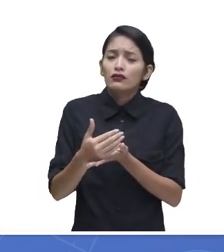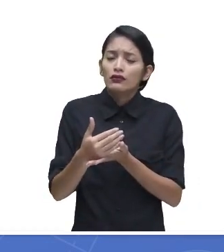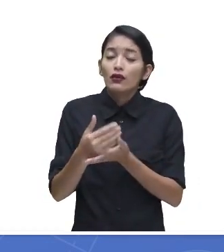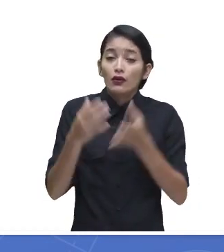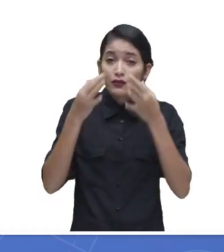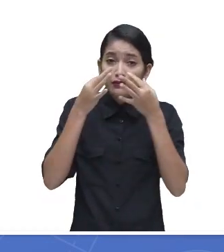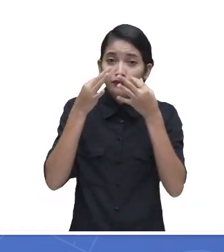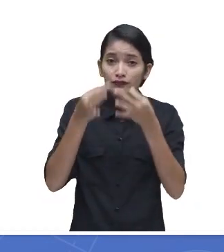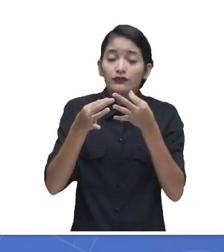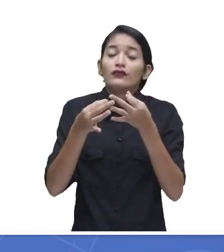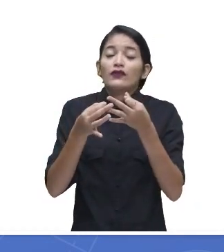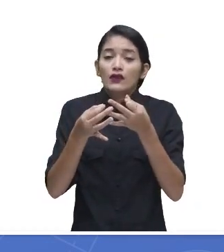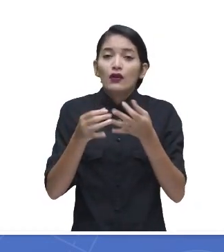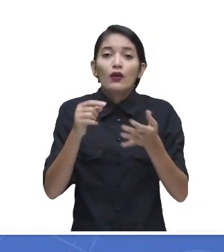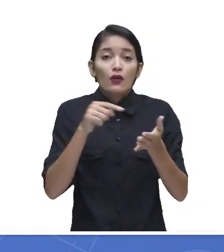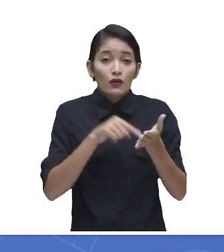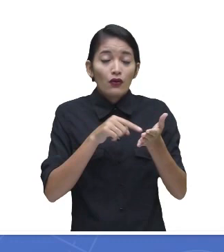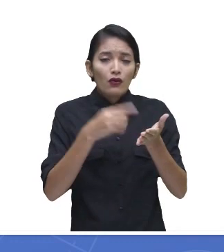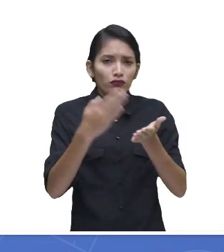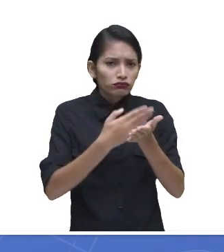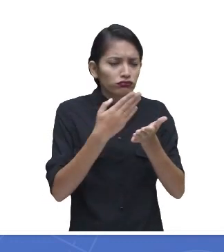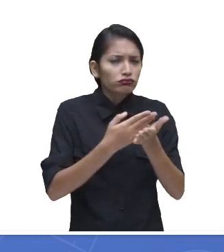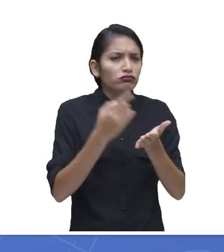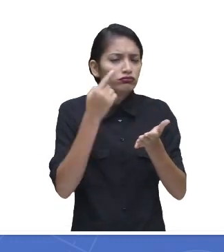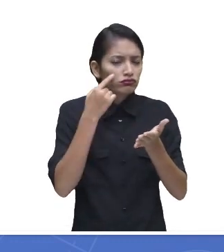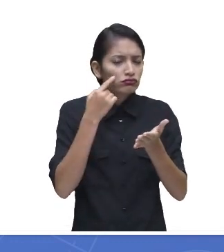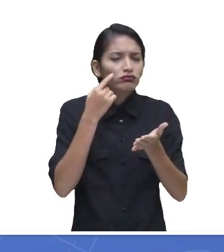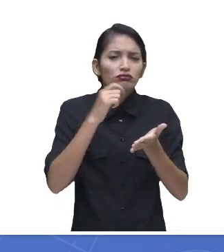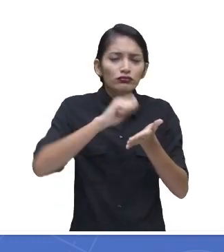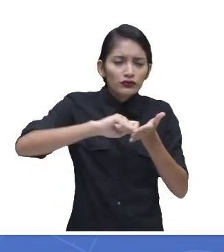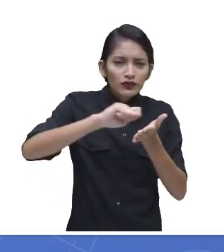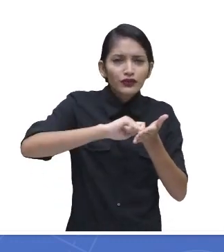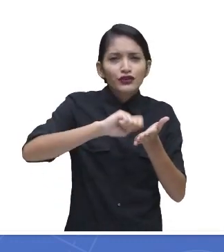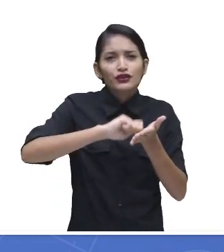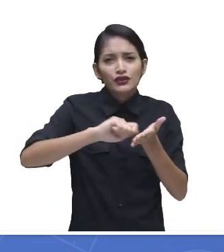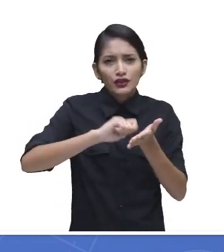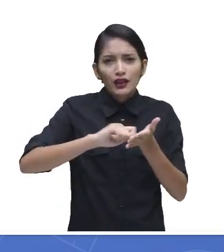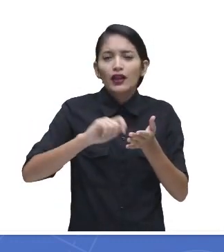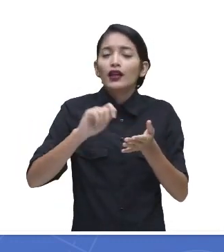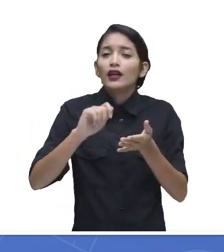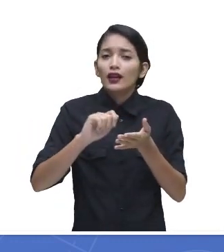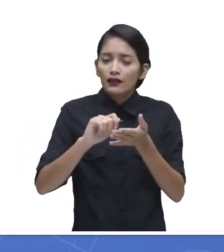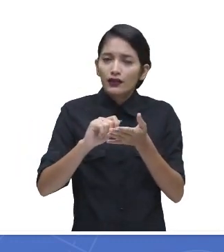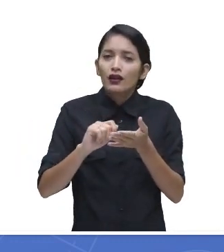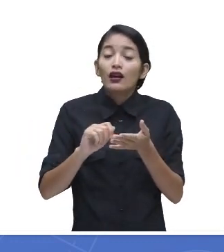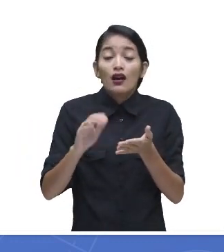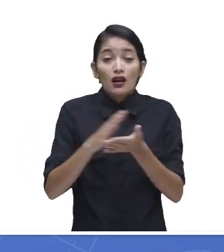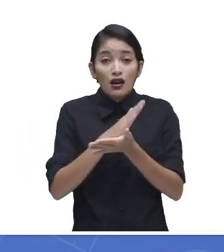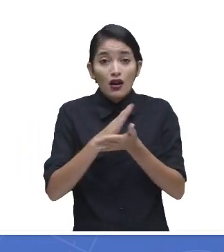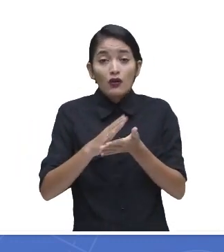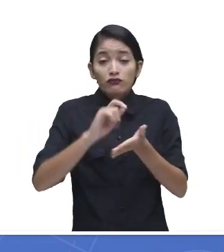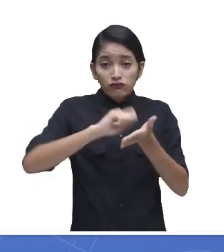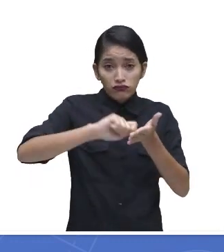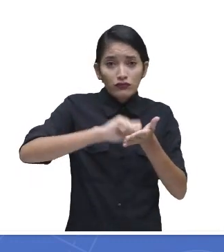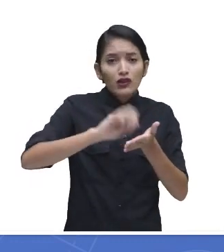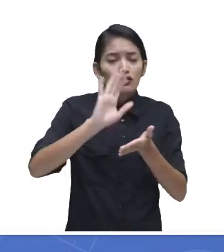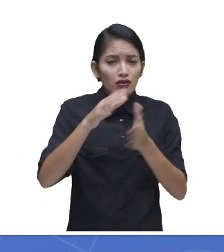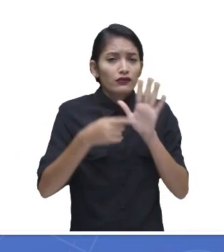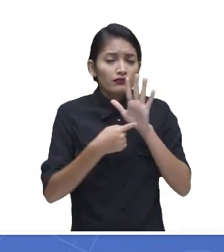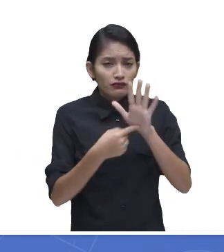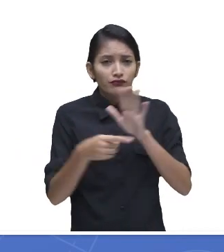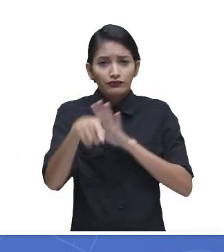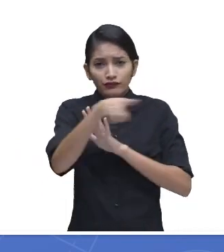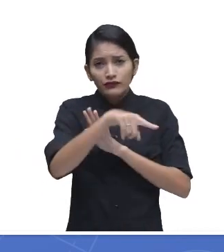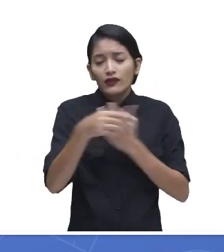atenção, pega o caderno de vocês aí, eu quero que vocês façam aí algumas anotações no caderno que eu vou indicar para vocês